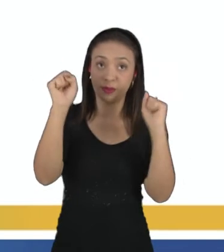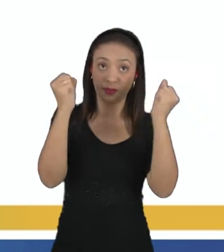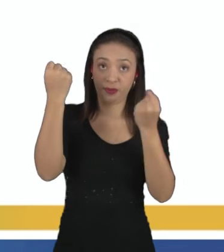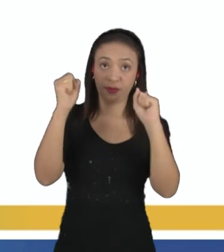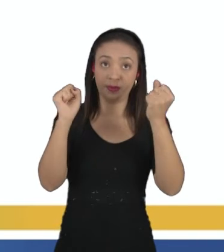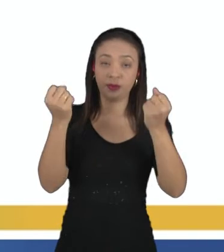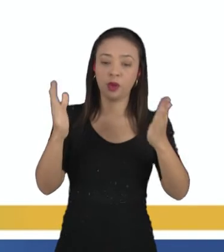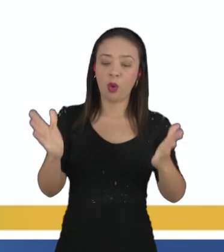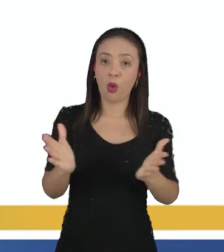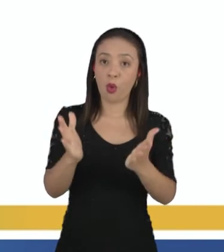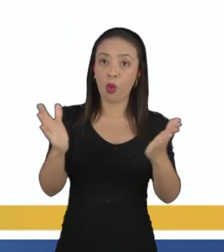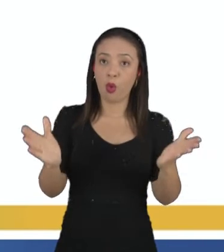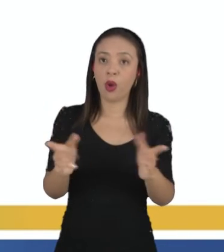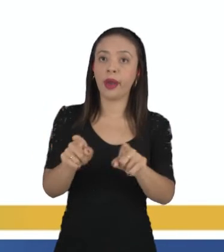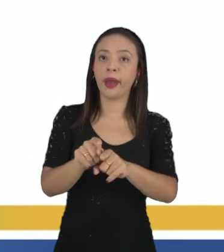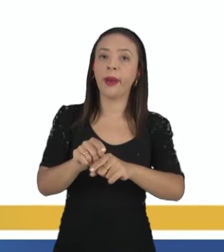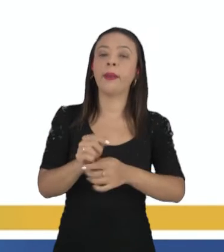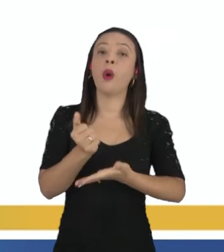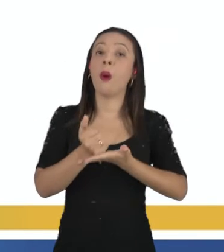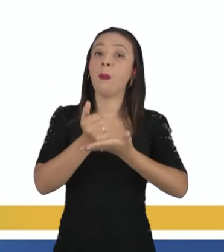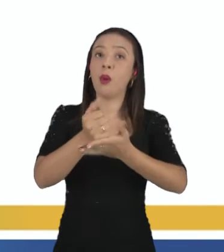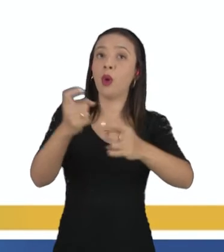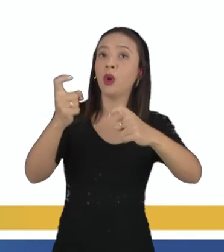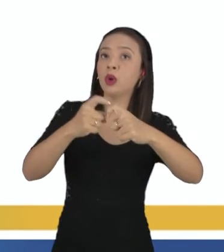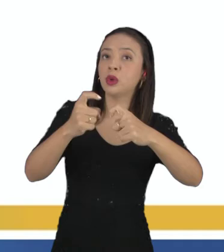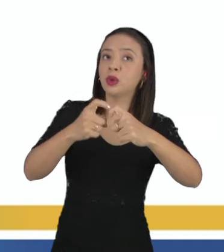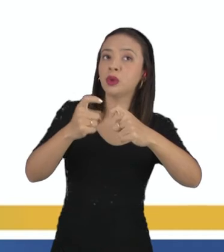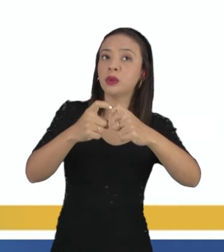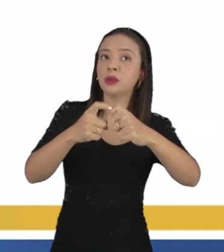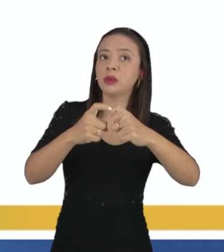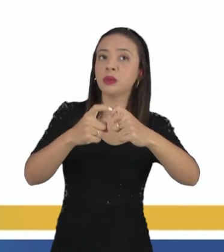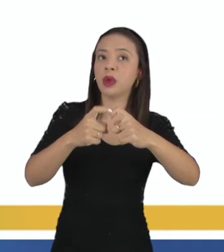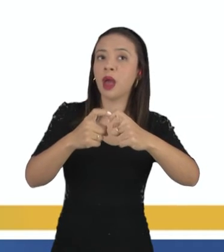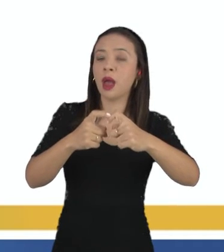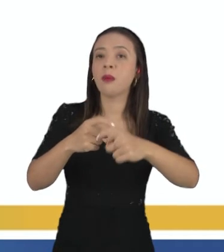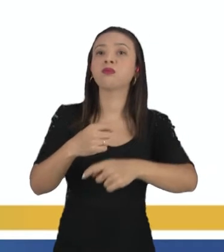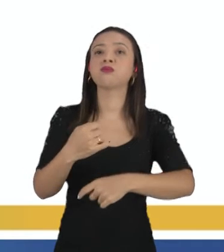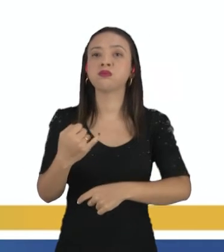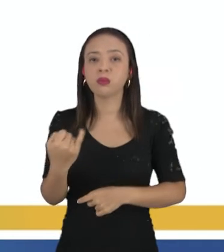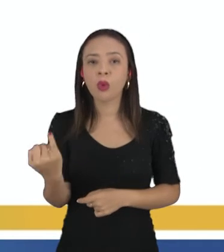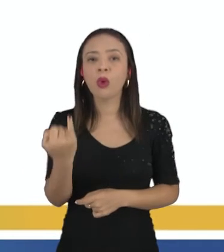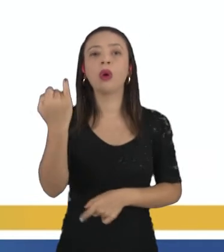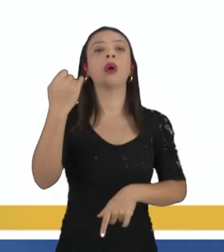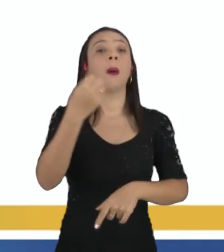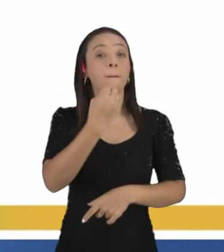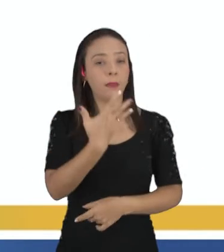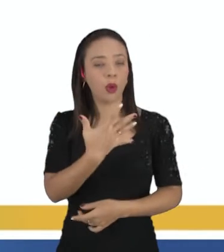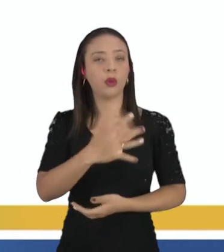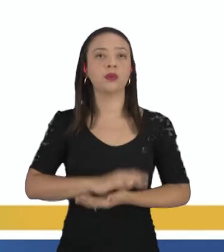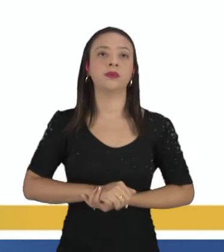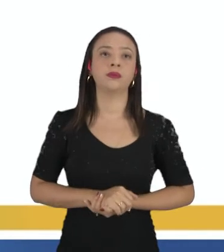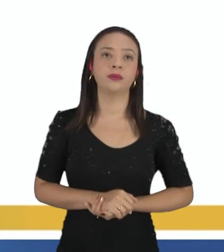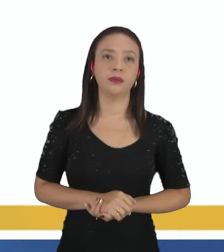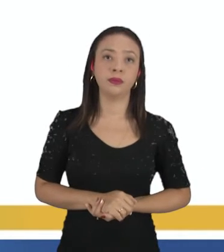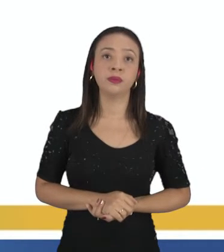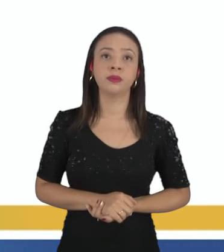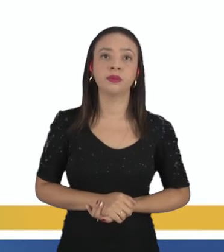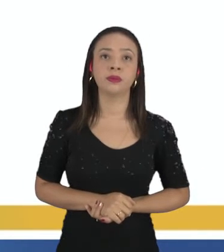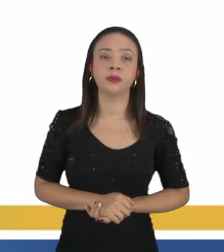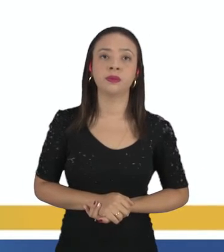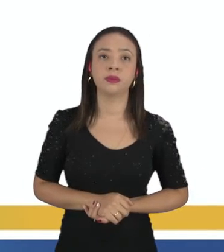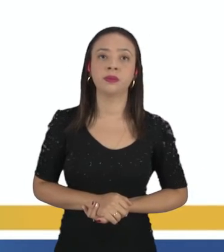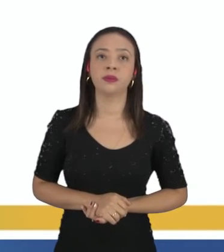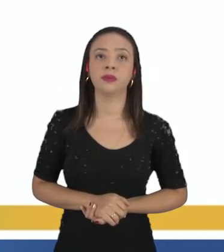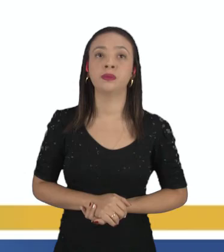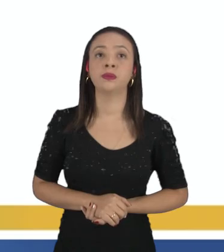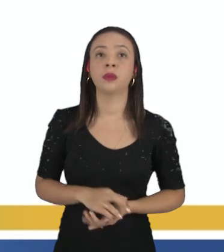com acompanhamento médico e moderação é altamente recomendado. Época 23 de